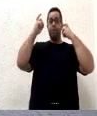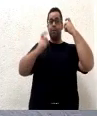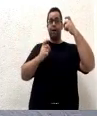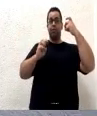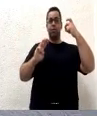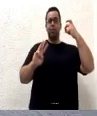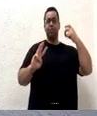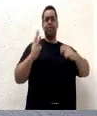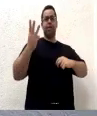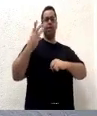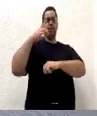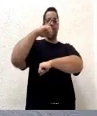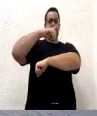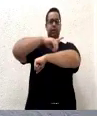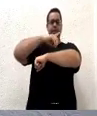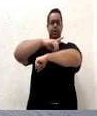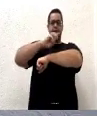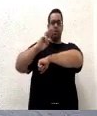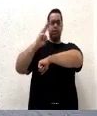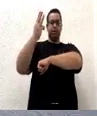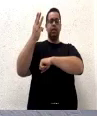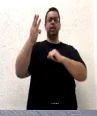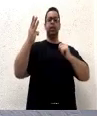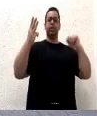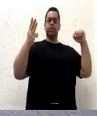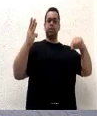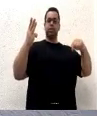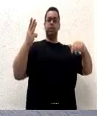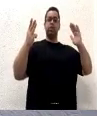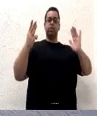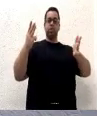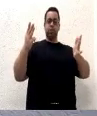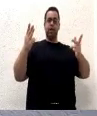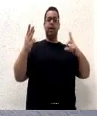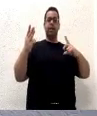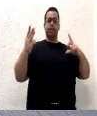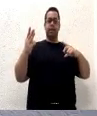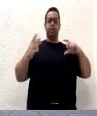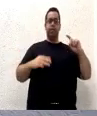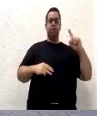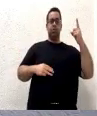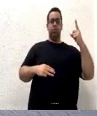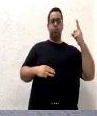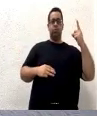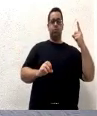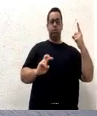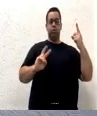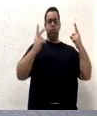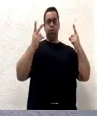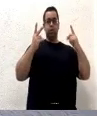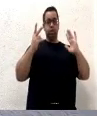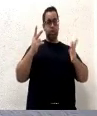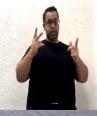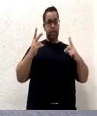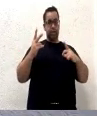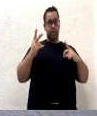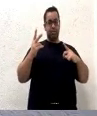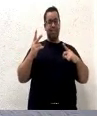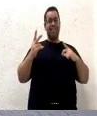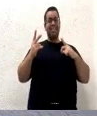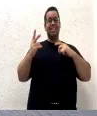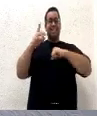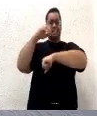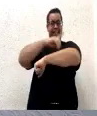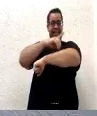quê? Porque nós já tivemos epidemia com a dengue tipo 1 e com a dengue tipo 2. Se entrar a 3, eu não tenho